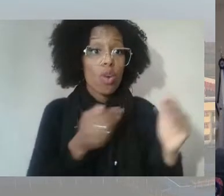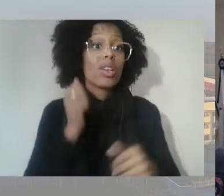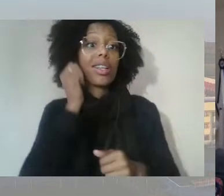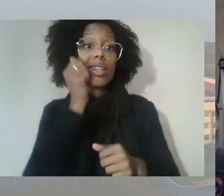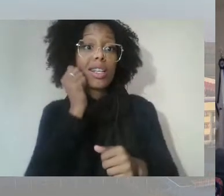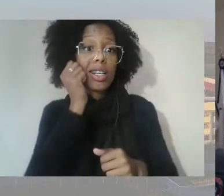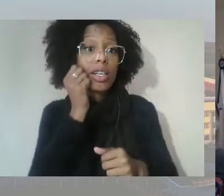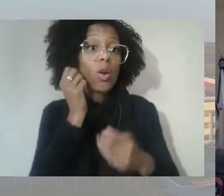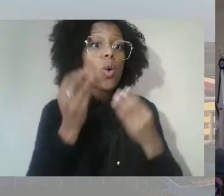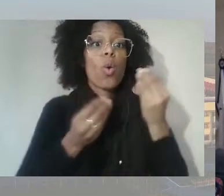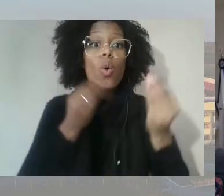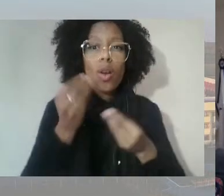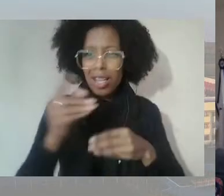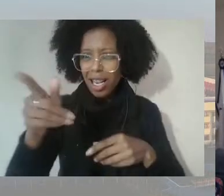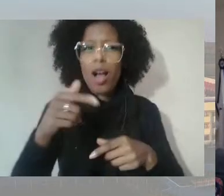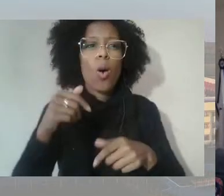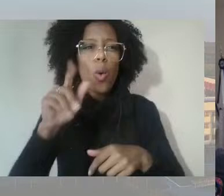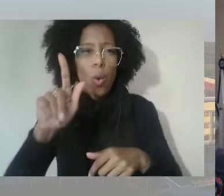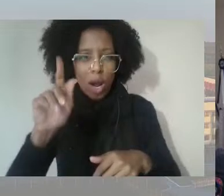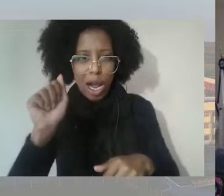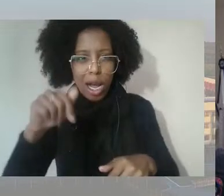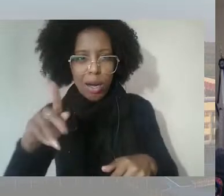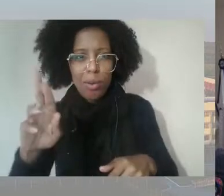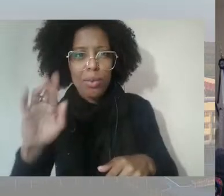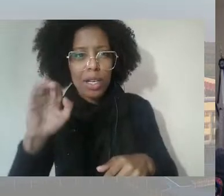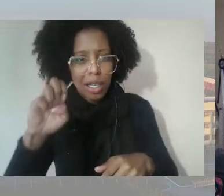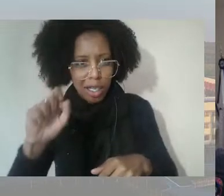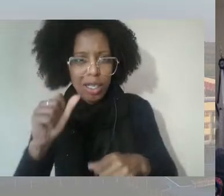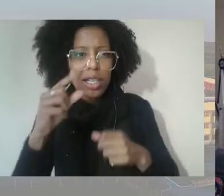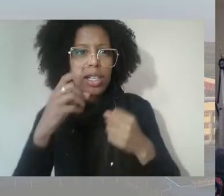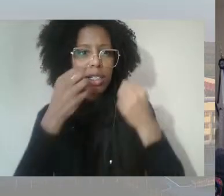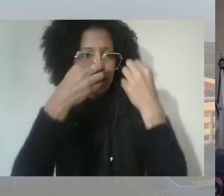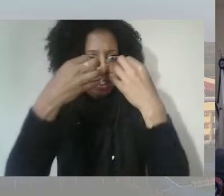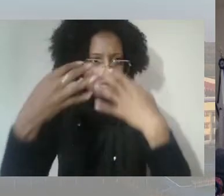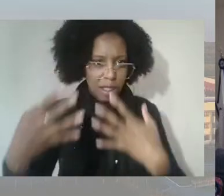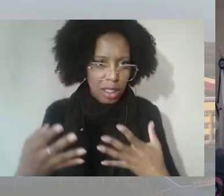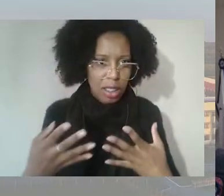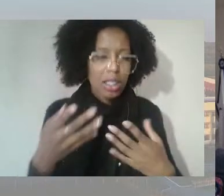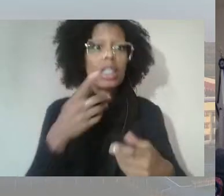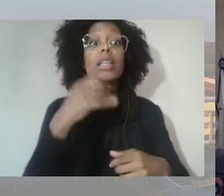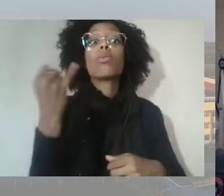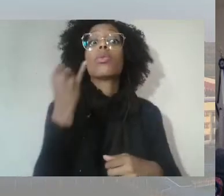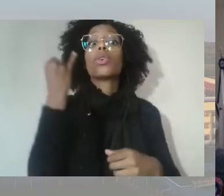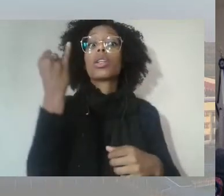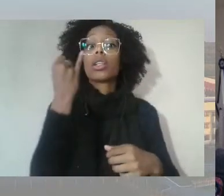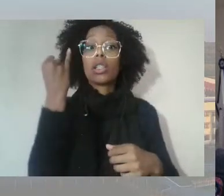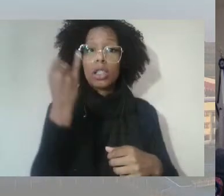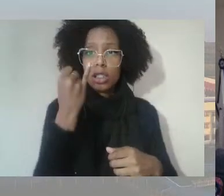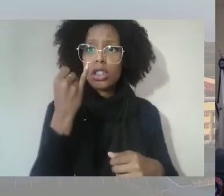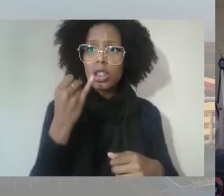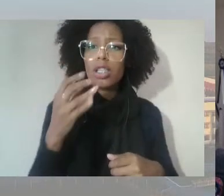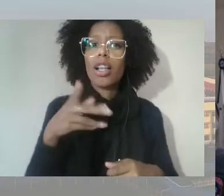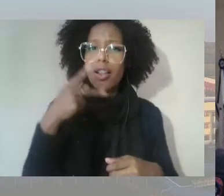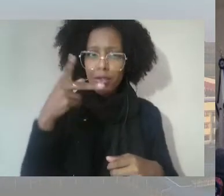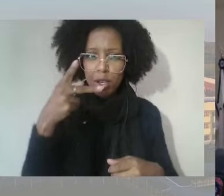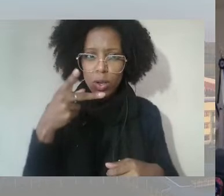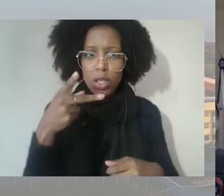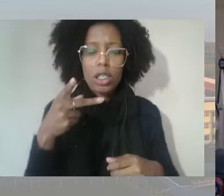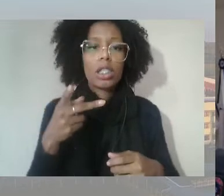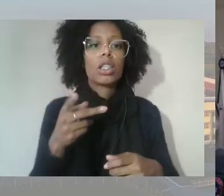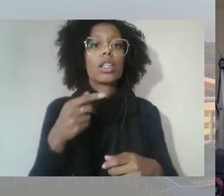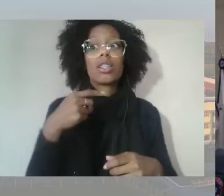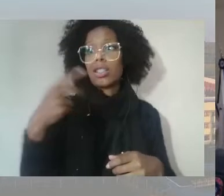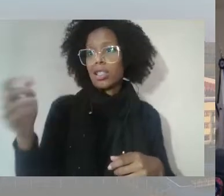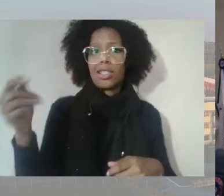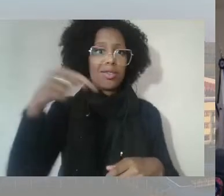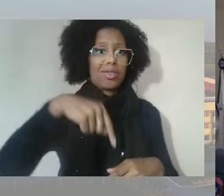o próprio Gabriel me pediu para ratificou a importância de falar isso, eu perguntei isso para ele, e eu falo porque ele não pode vir